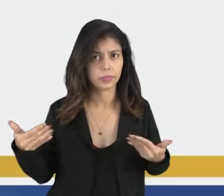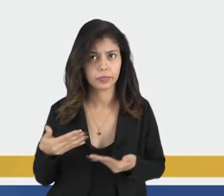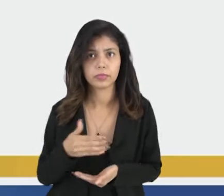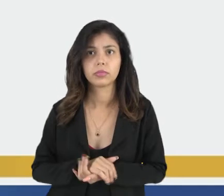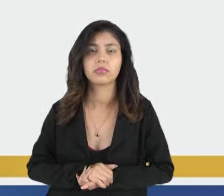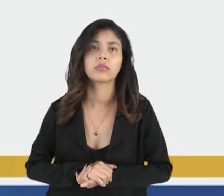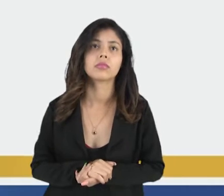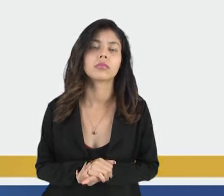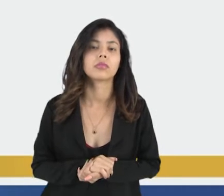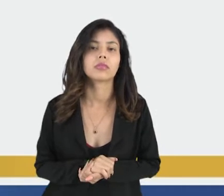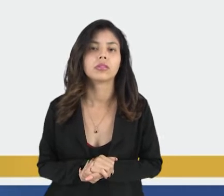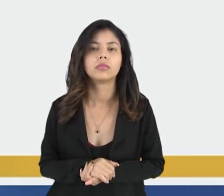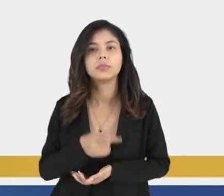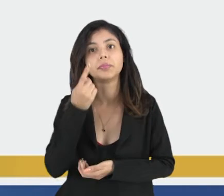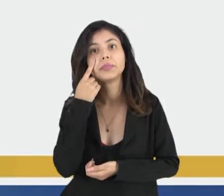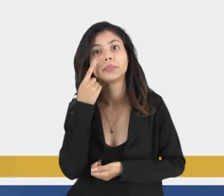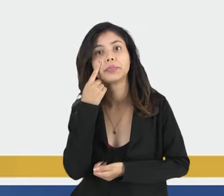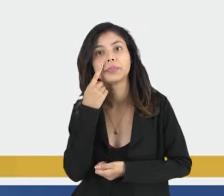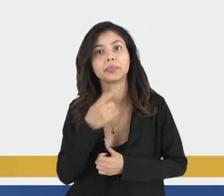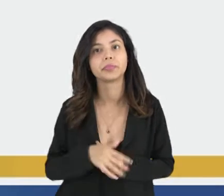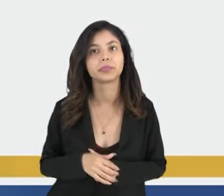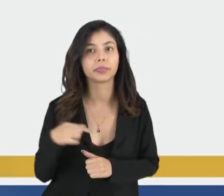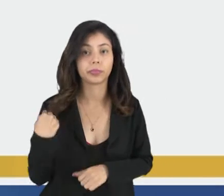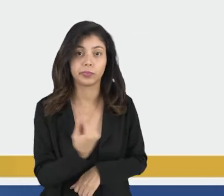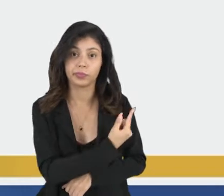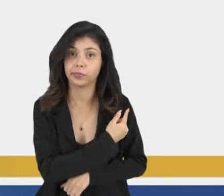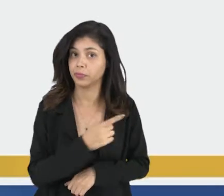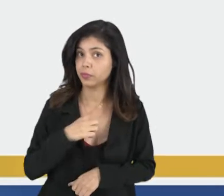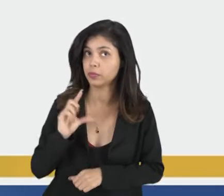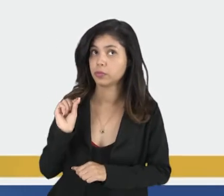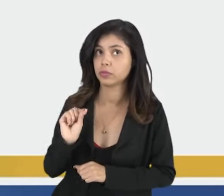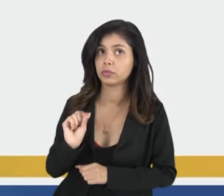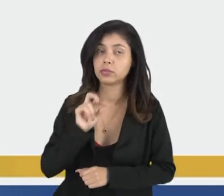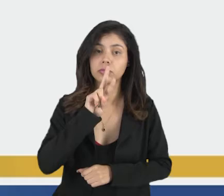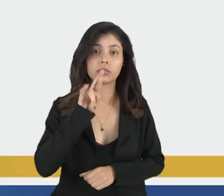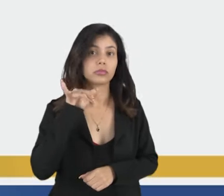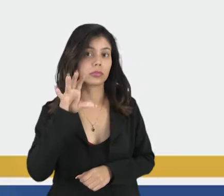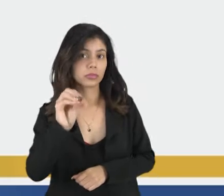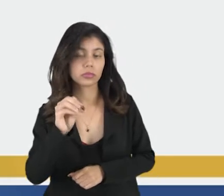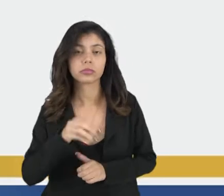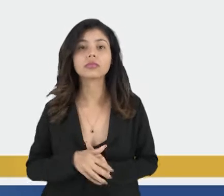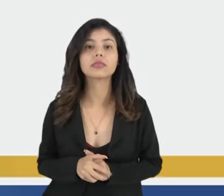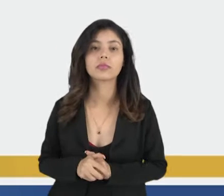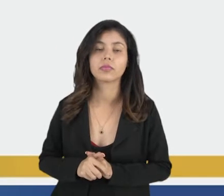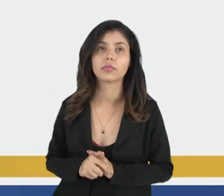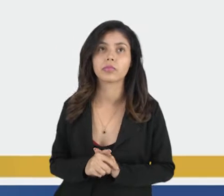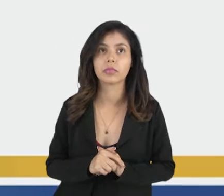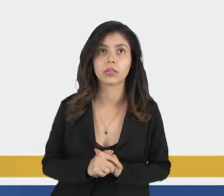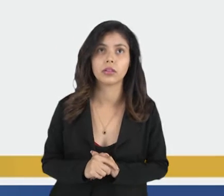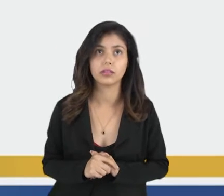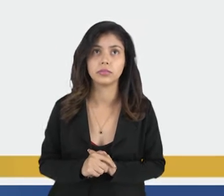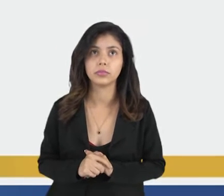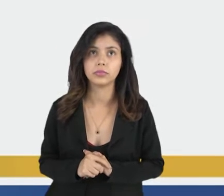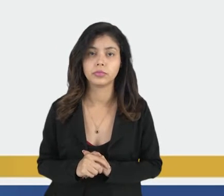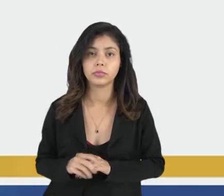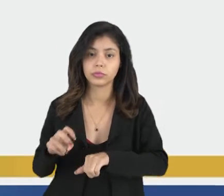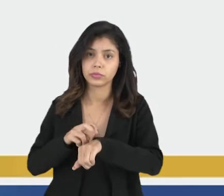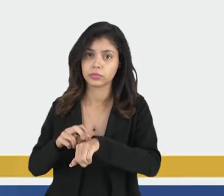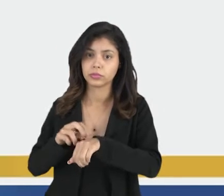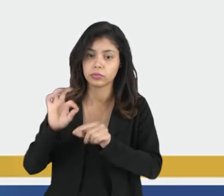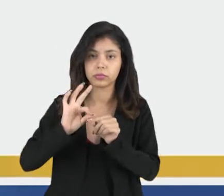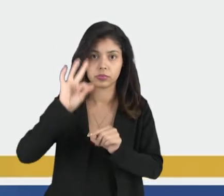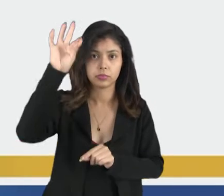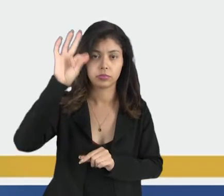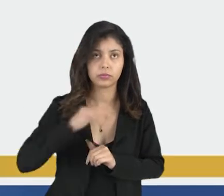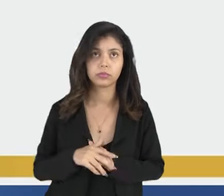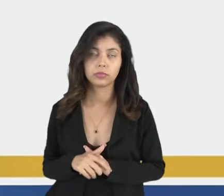elementos. Então, olha aí. Nós temos aí o raio, tá? Essa linha verde,